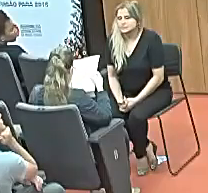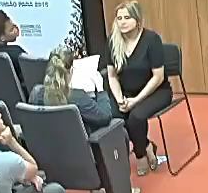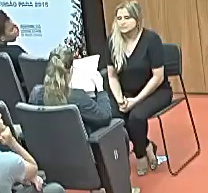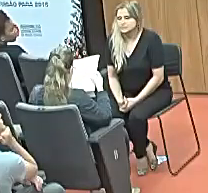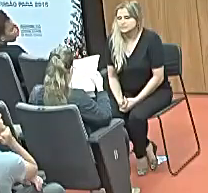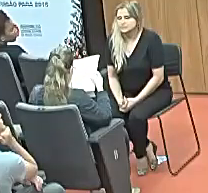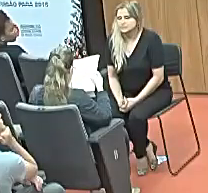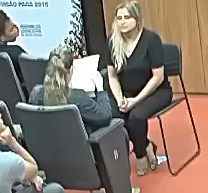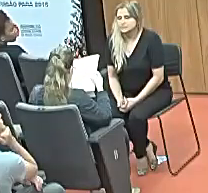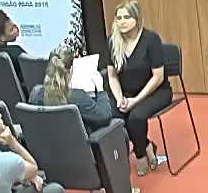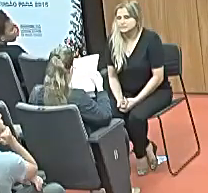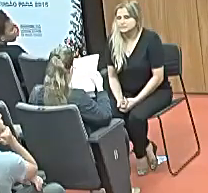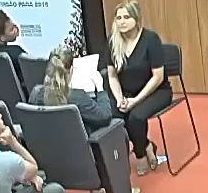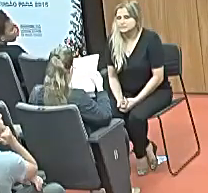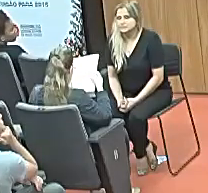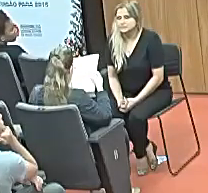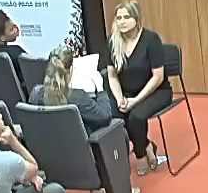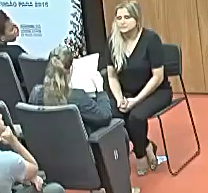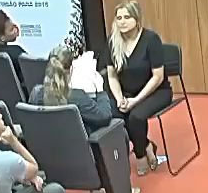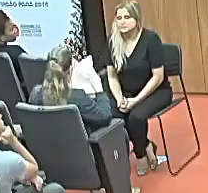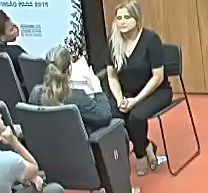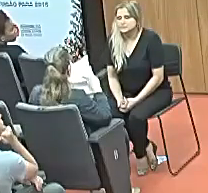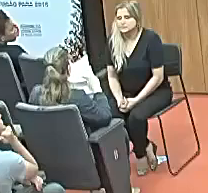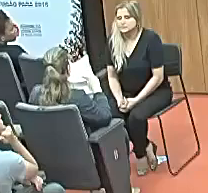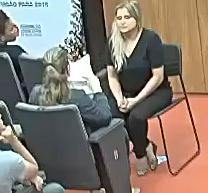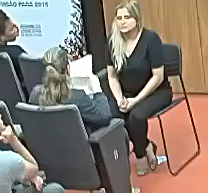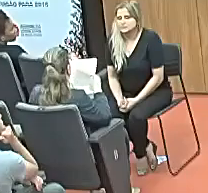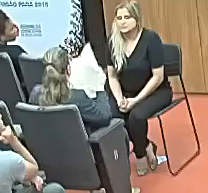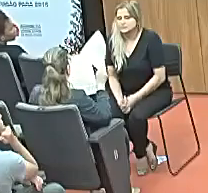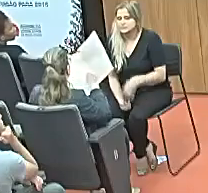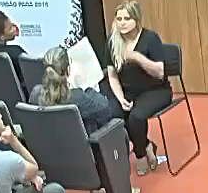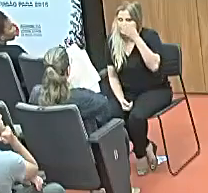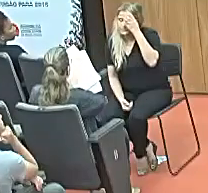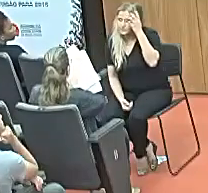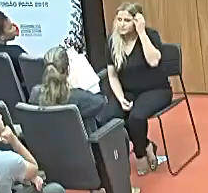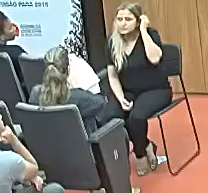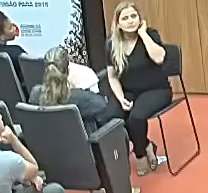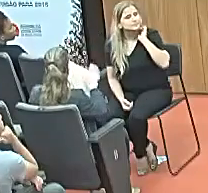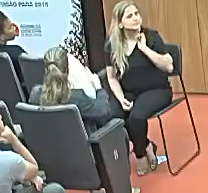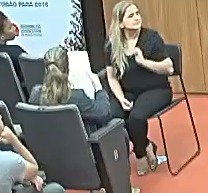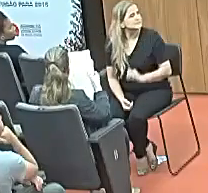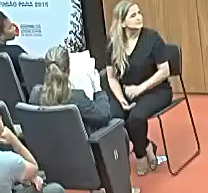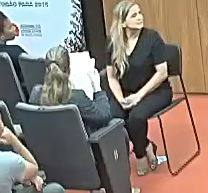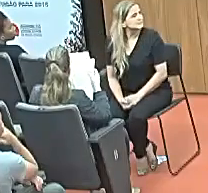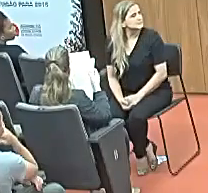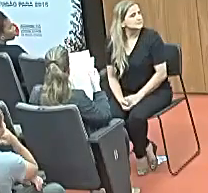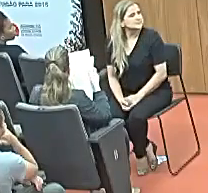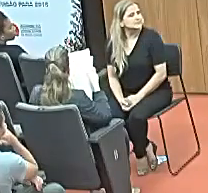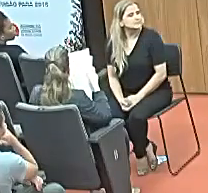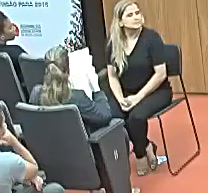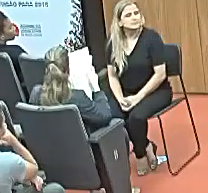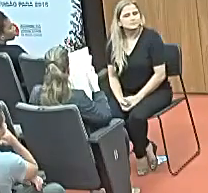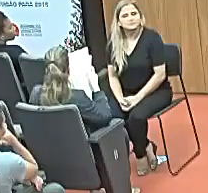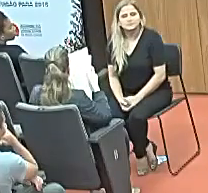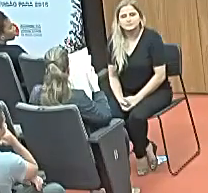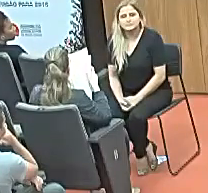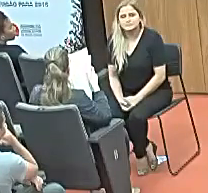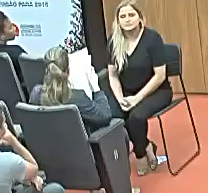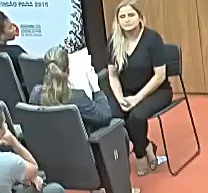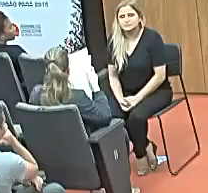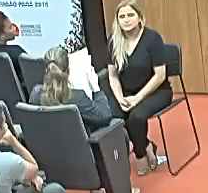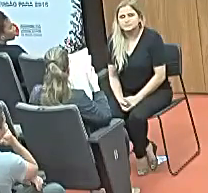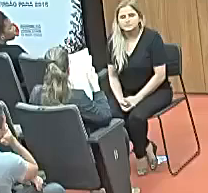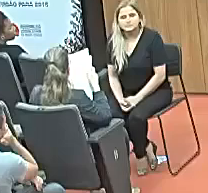no 15º ano desse processo então é e eu que tem a felicidade agora está presidindo essa